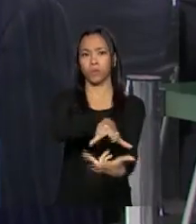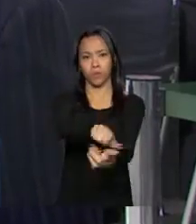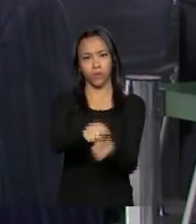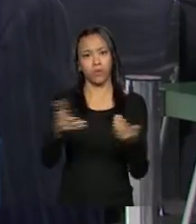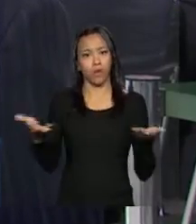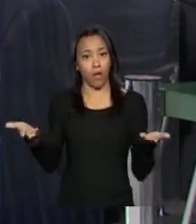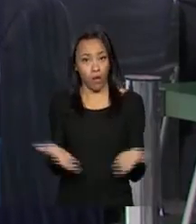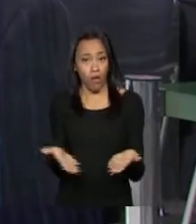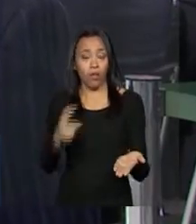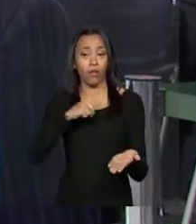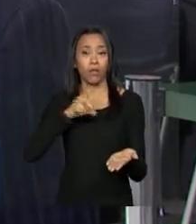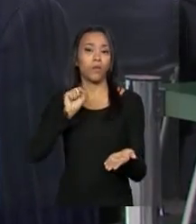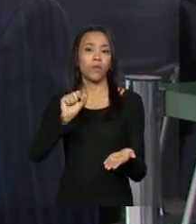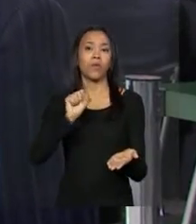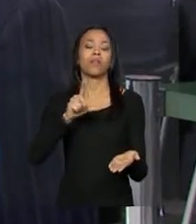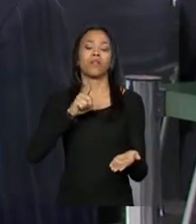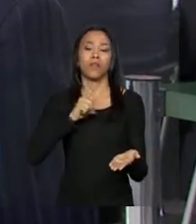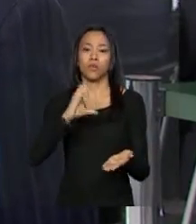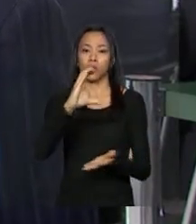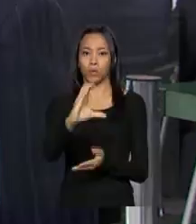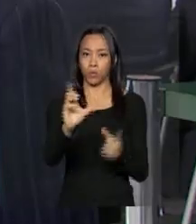agora, que estamos com um câmbio